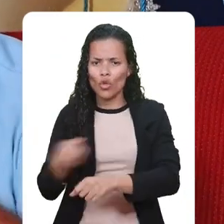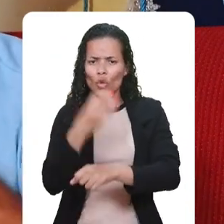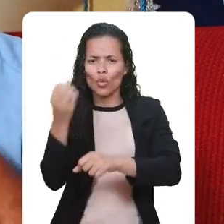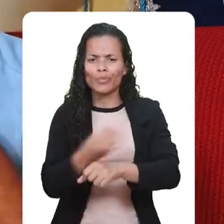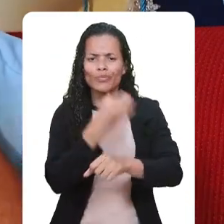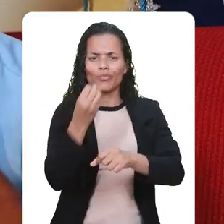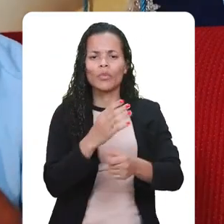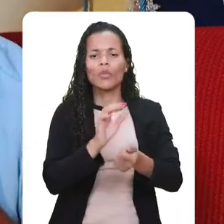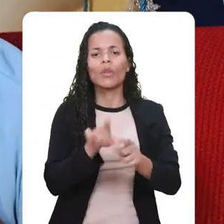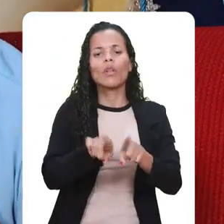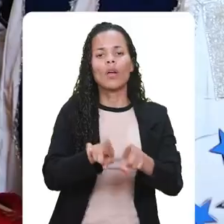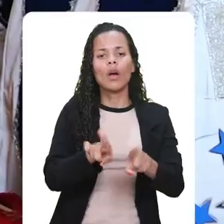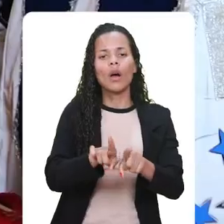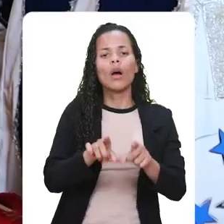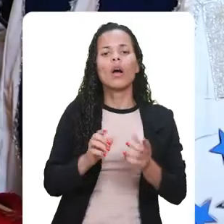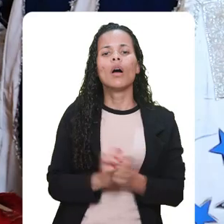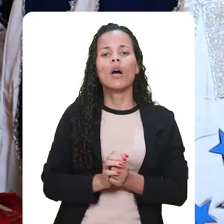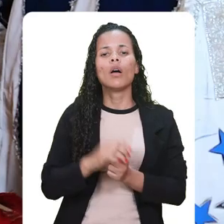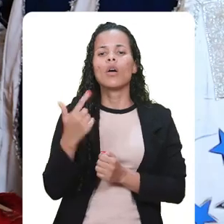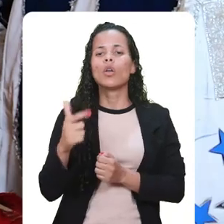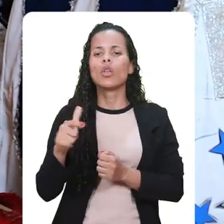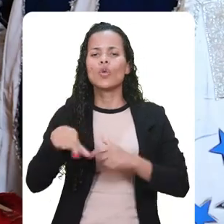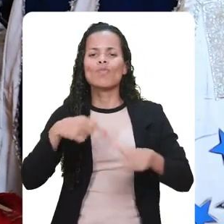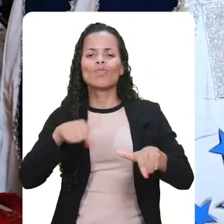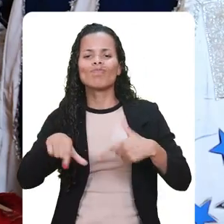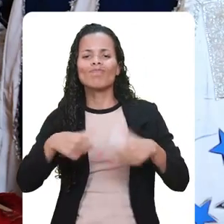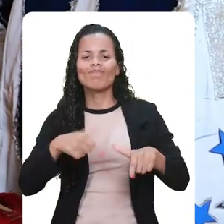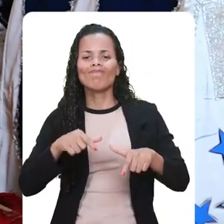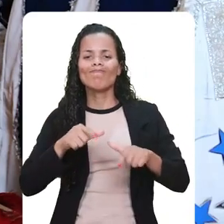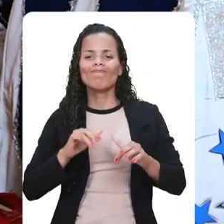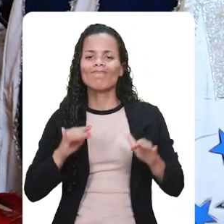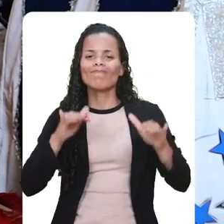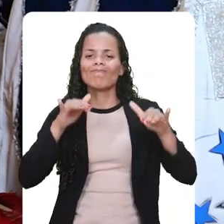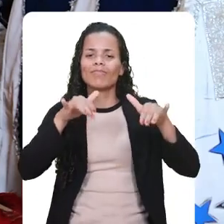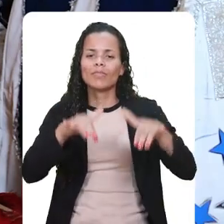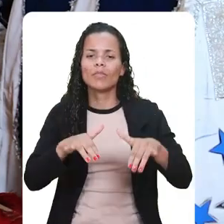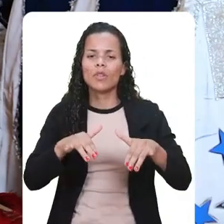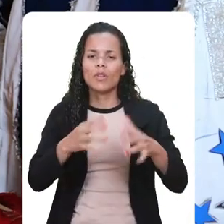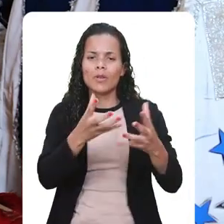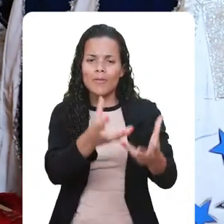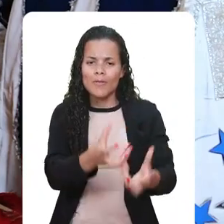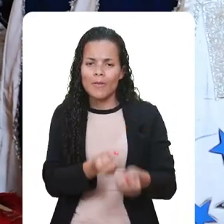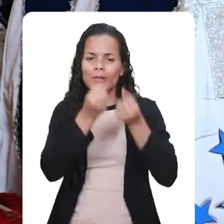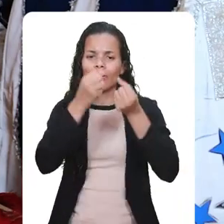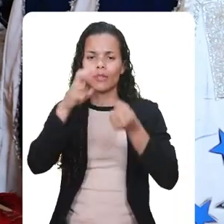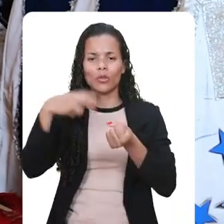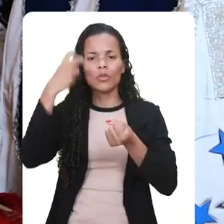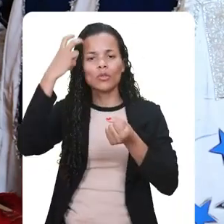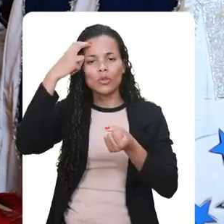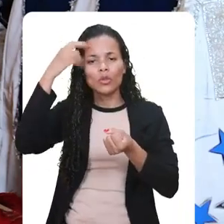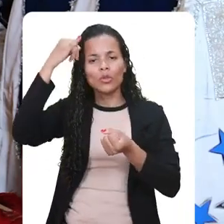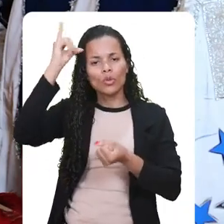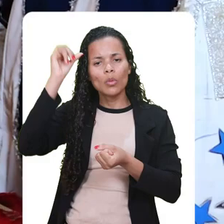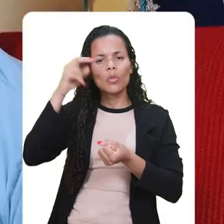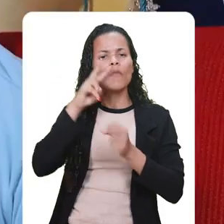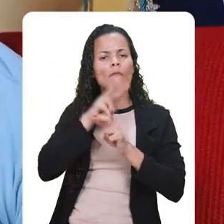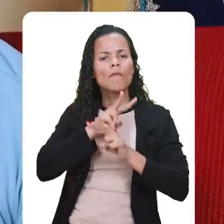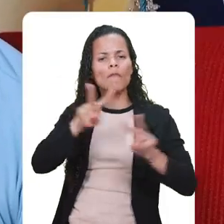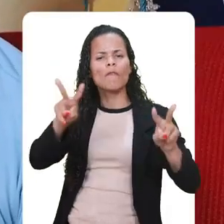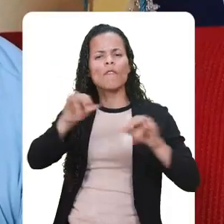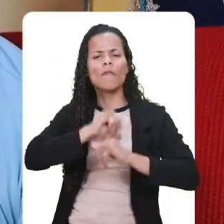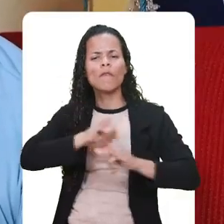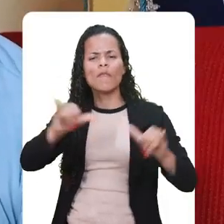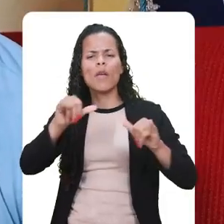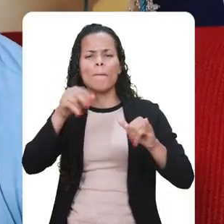essas culturas novas. Também, hoje não tem um trabalho voltado em resgate da cultura do boi. Você